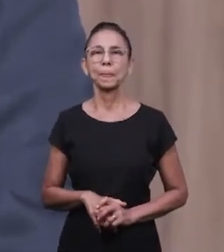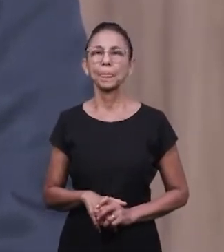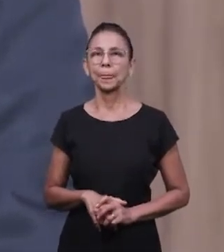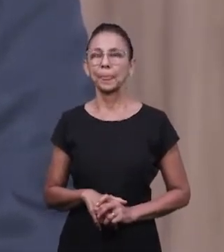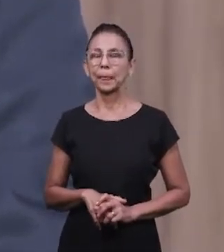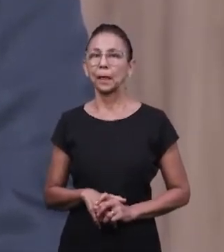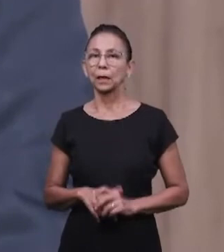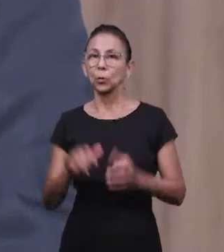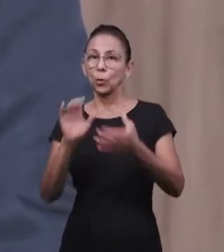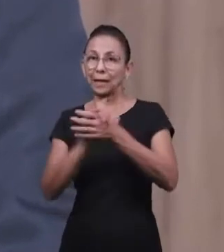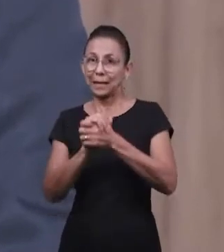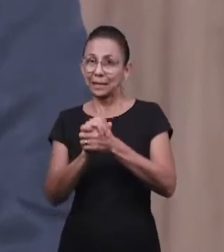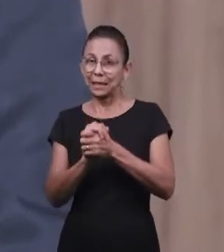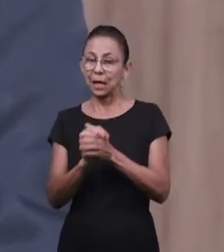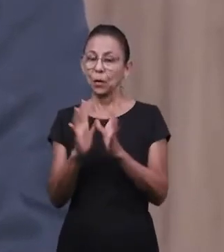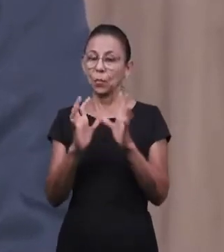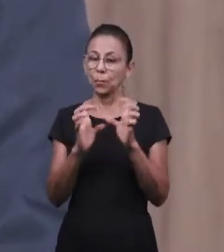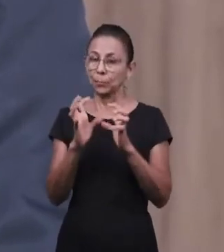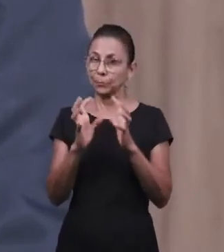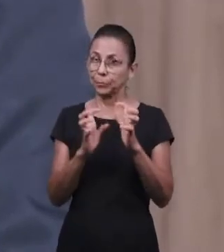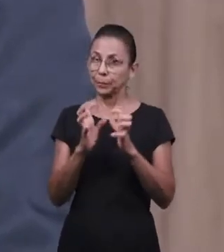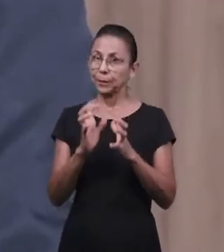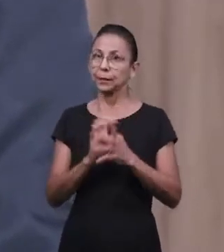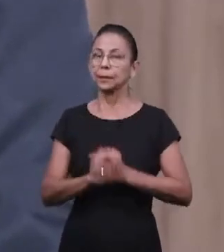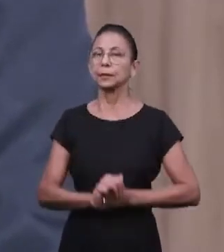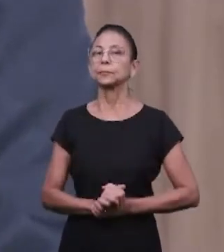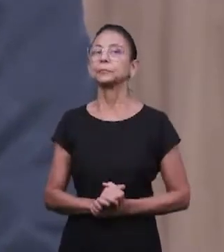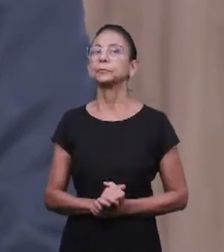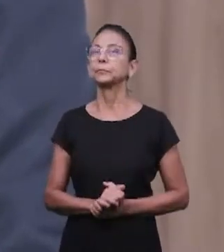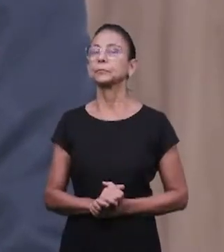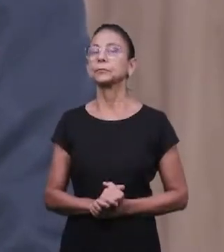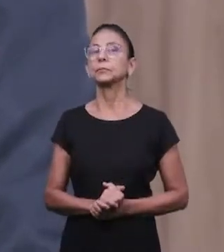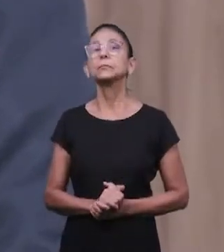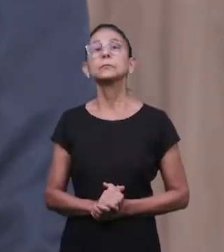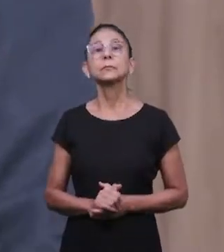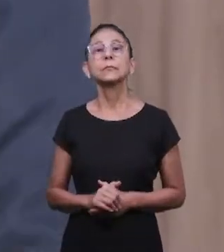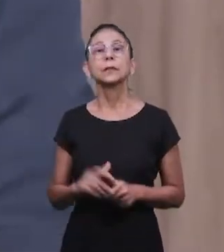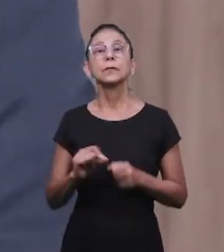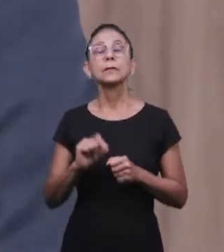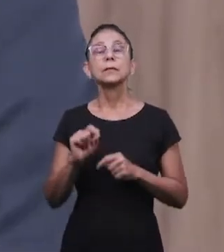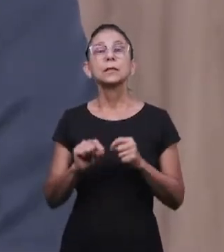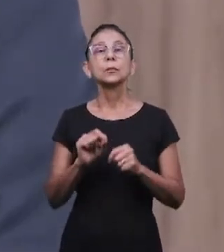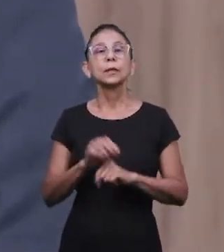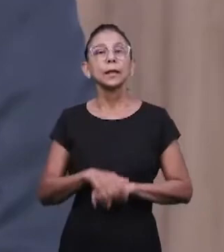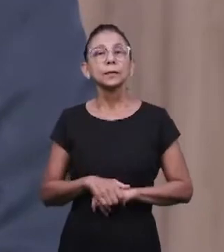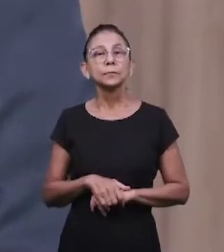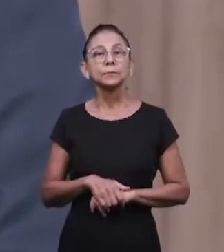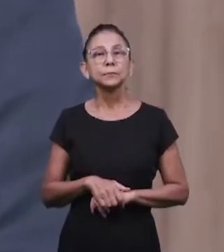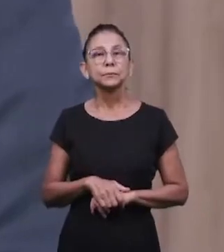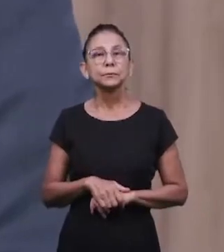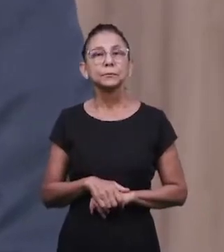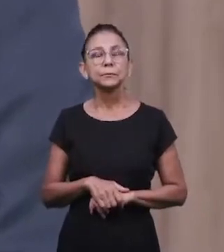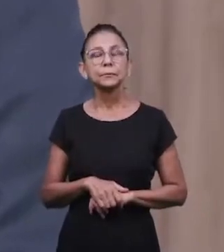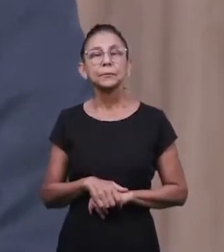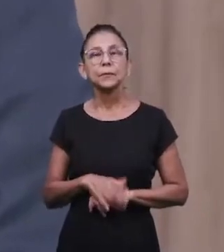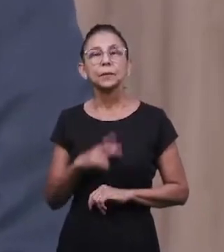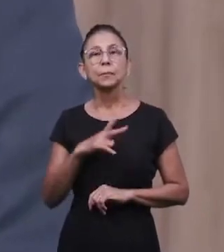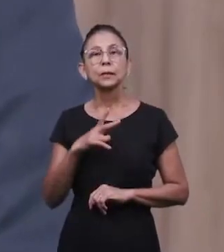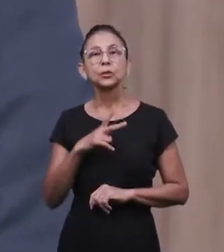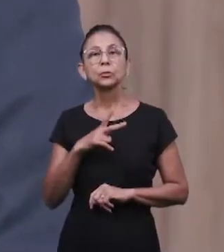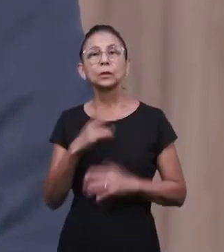seguinte: essa briga. A discussão de casal, a solução do problema, faça longe dele. E por último, se